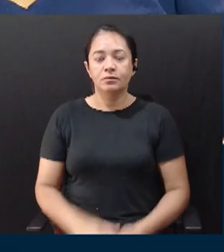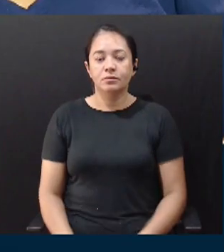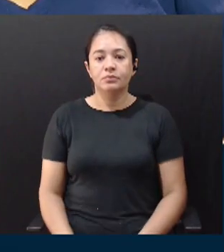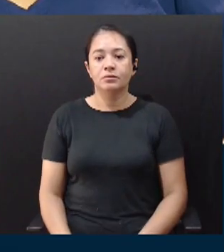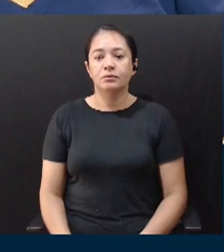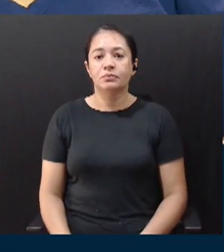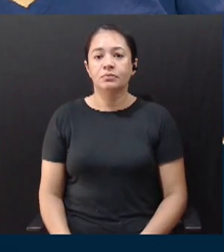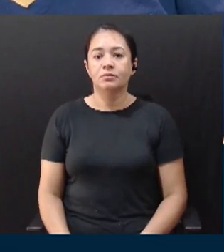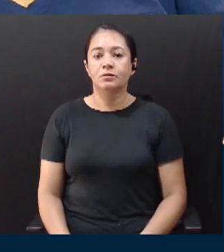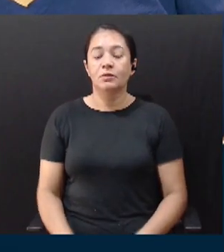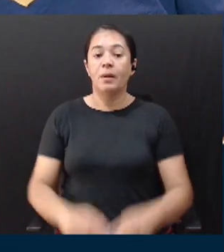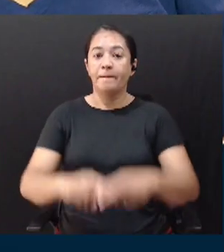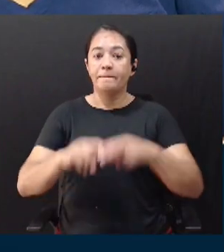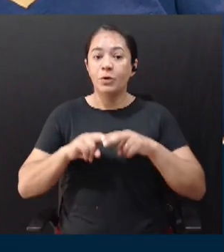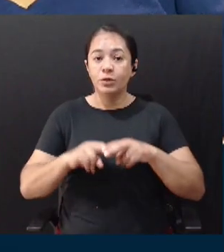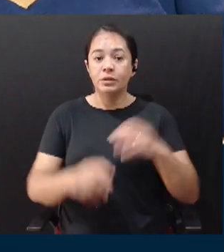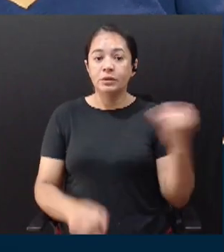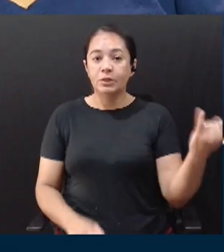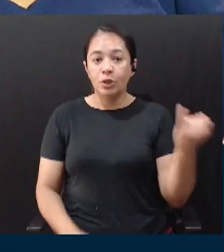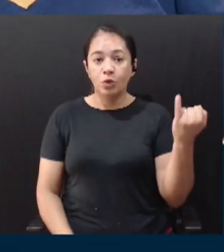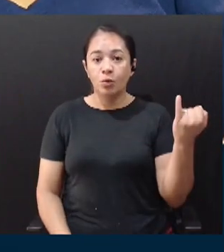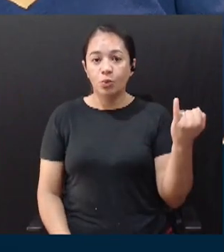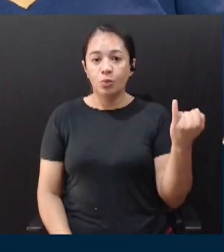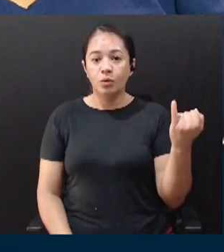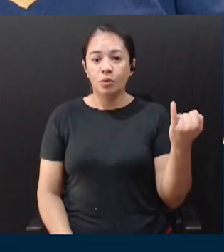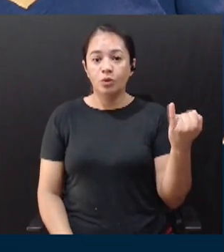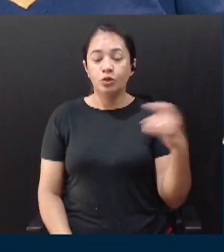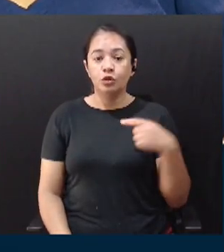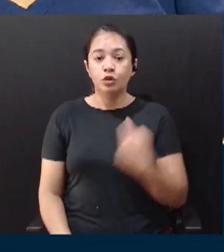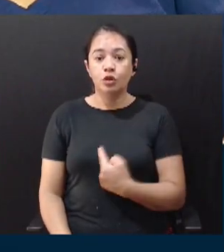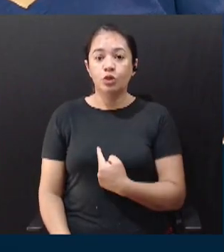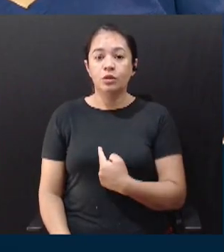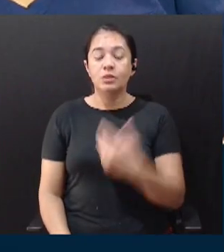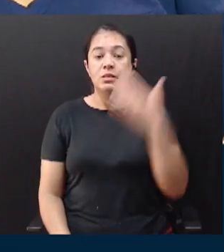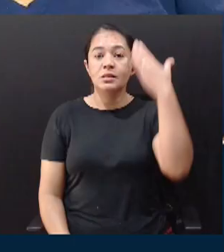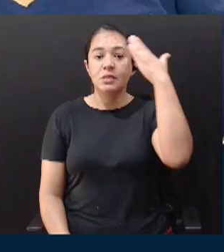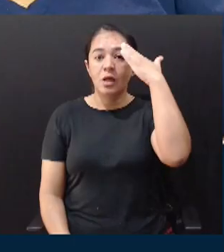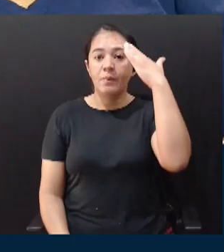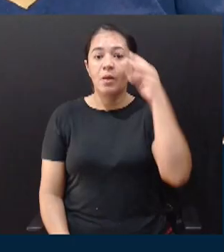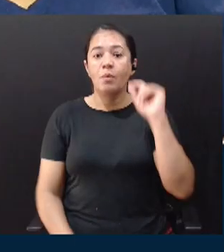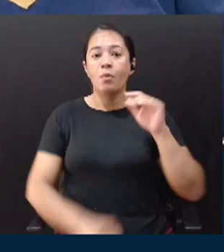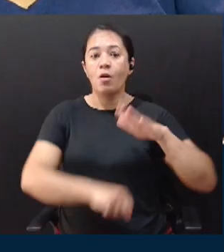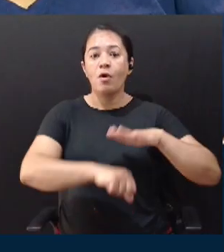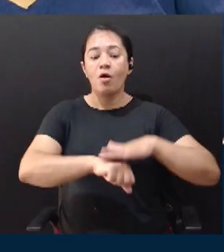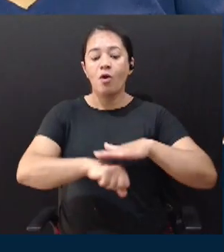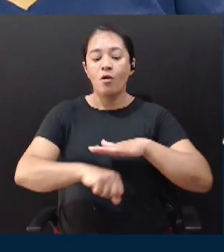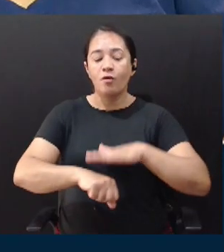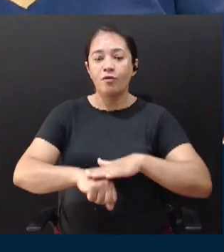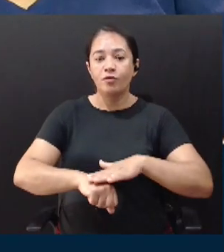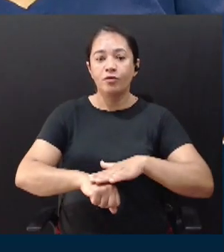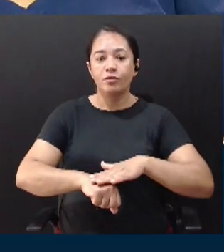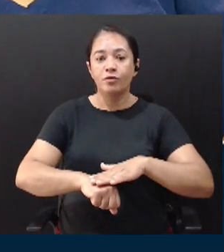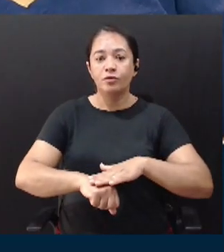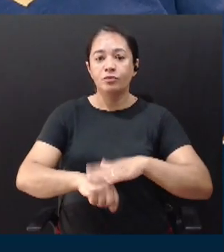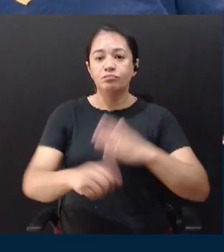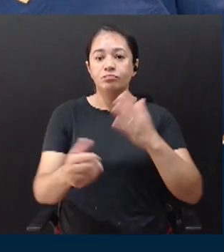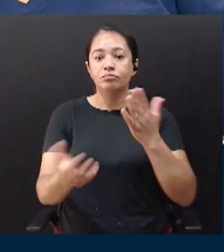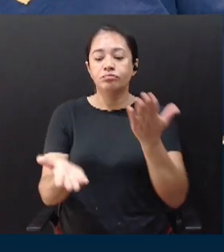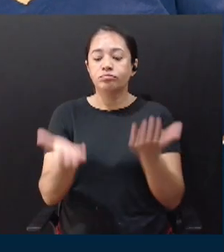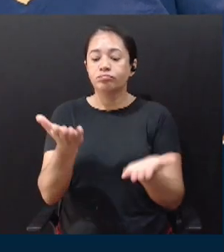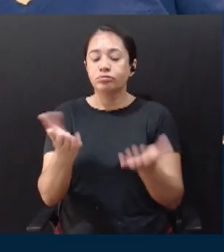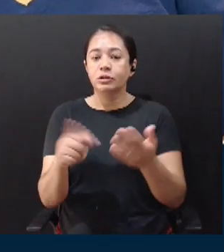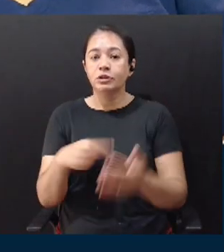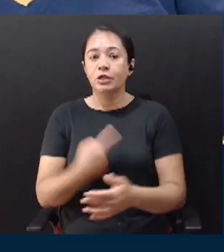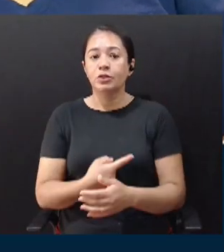tão importante com que nós saibamos fazer um balanço da nossa qualidade de